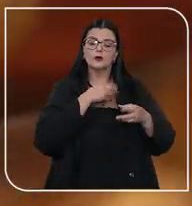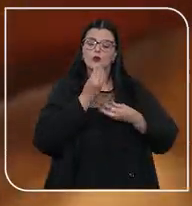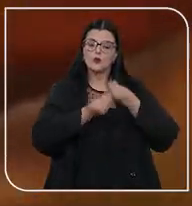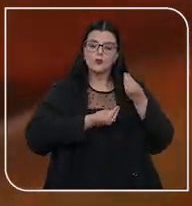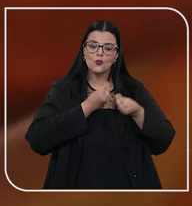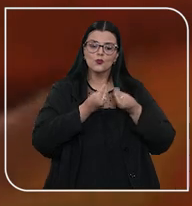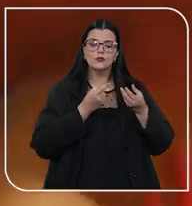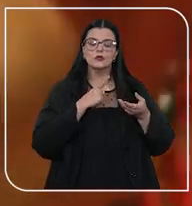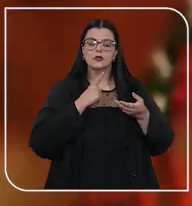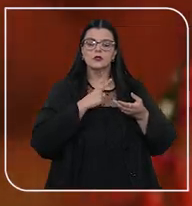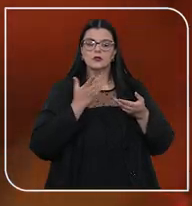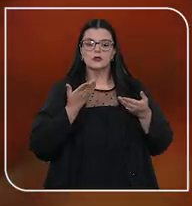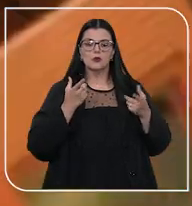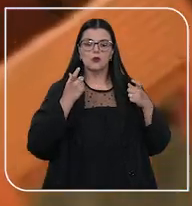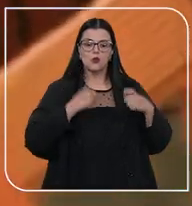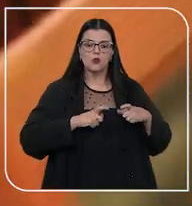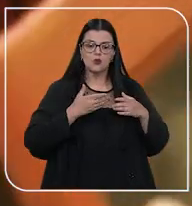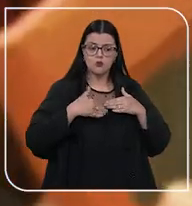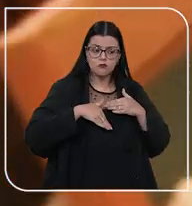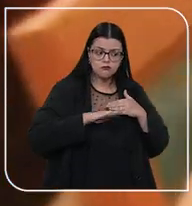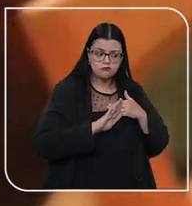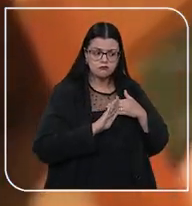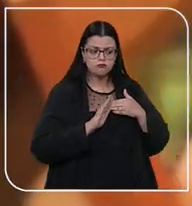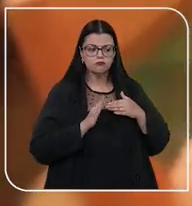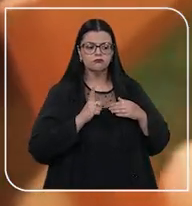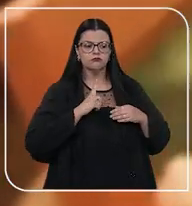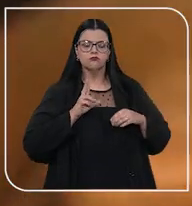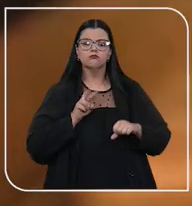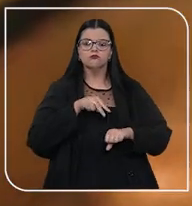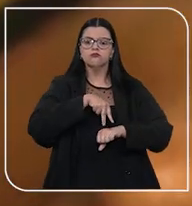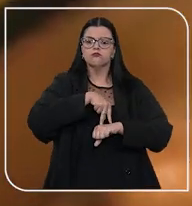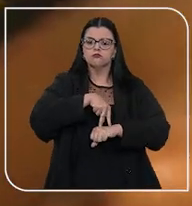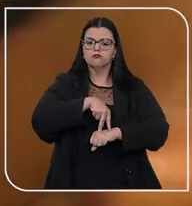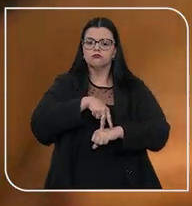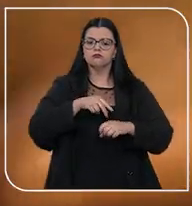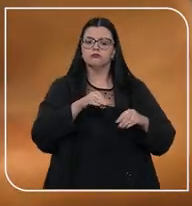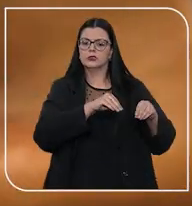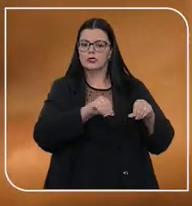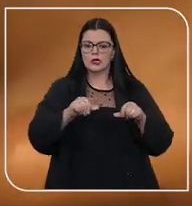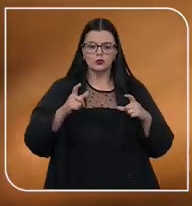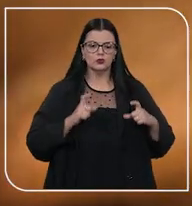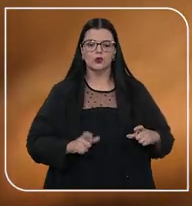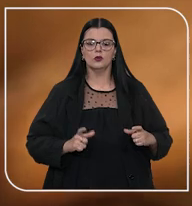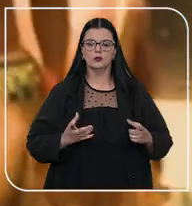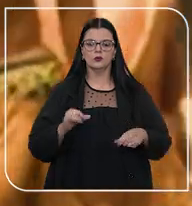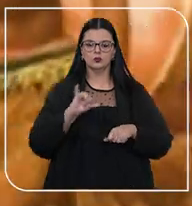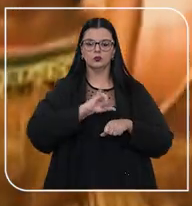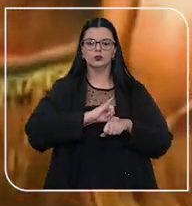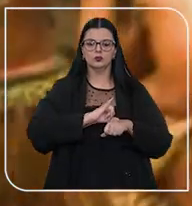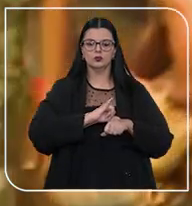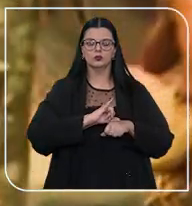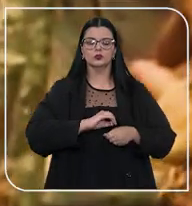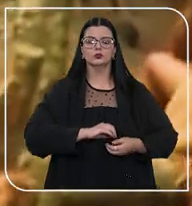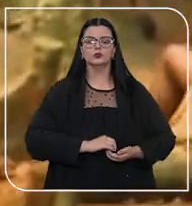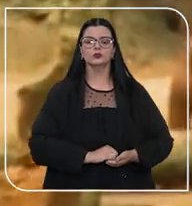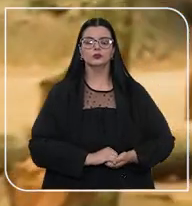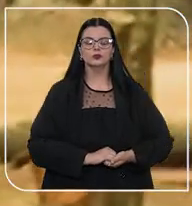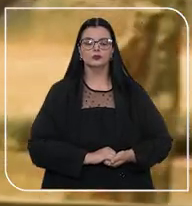também aonde a gente anda, né? Porque onde eu tô, onde eu me coloco, também é um território.